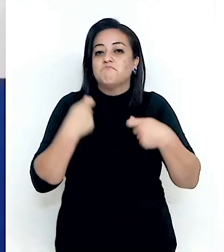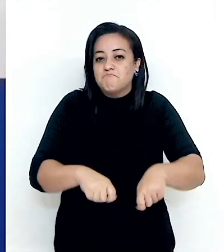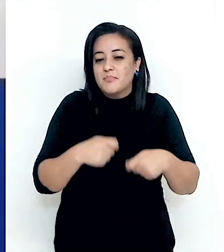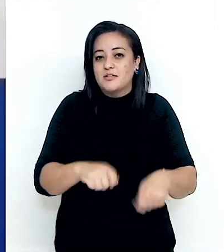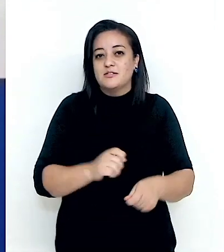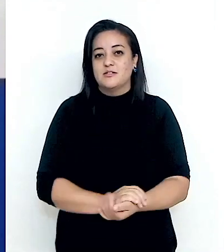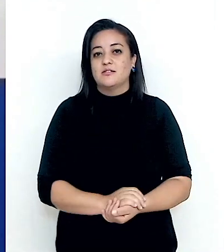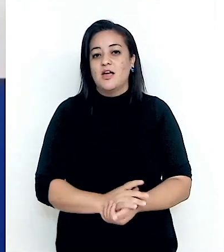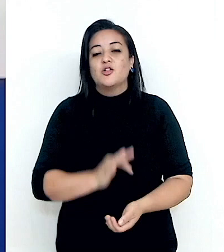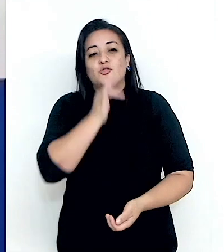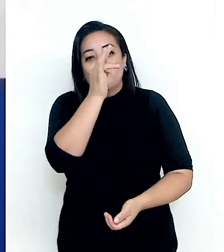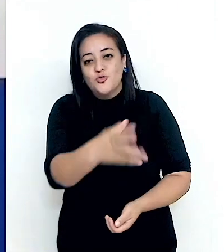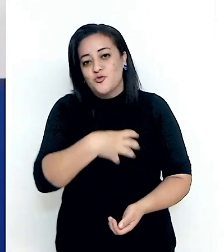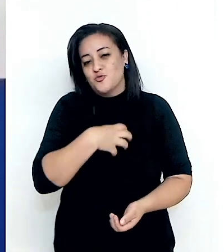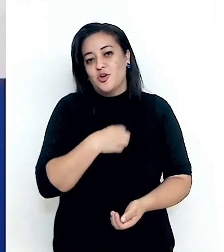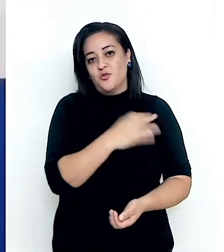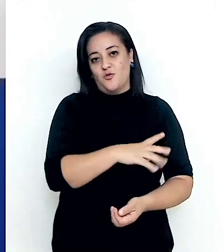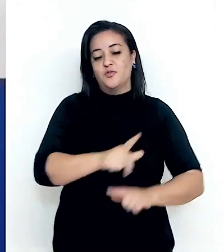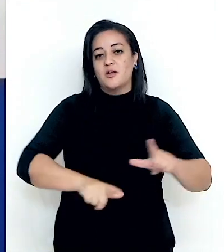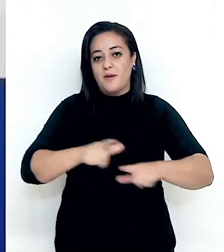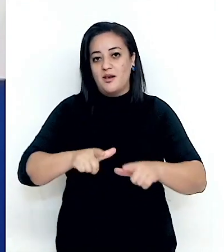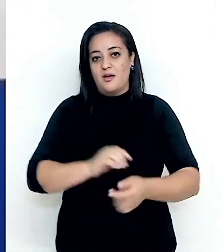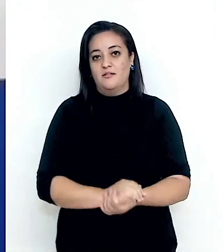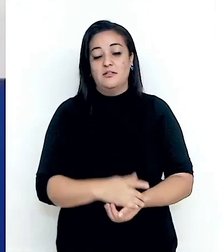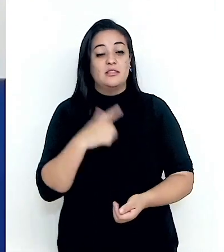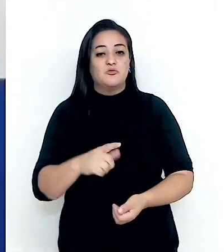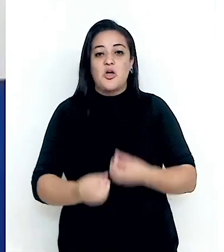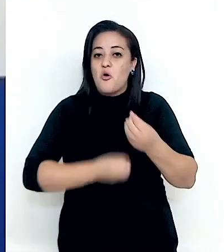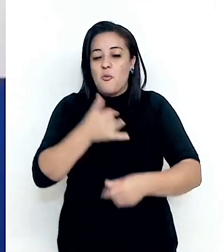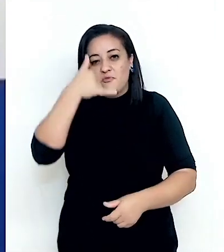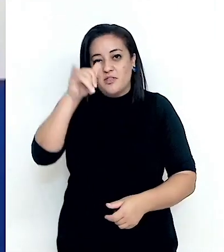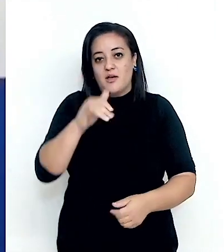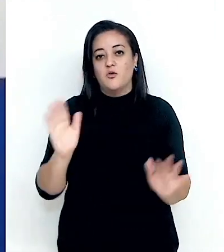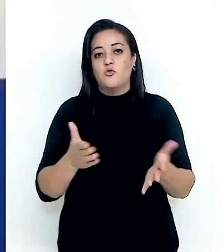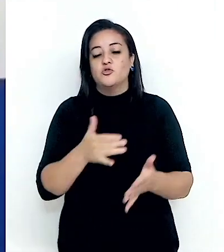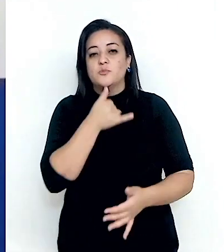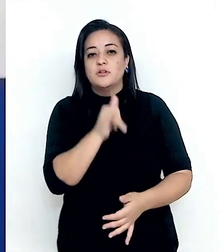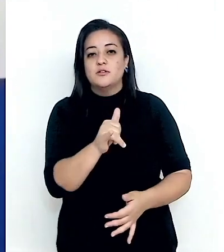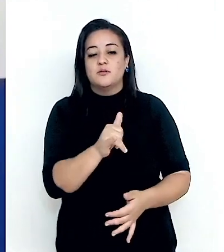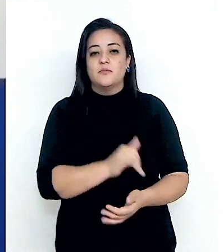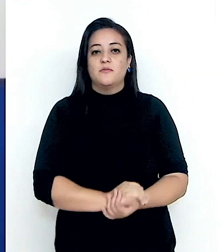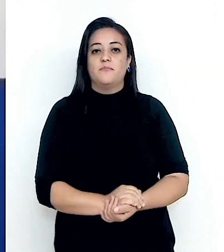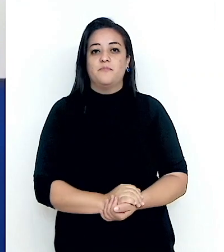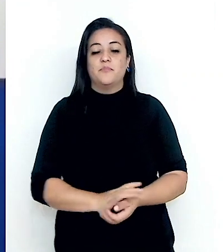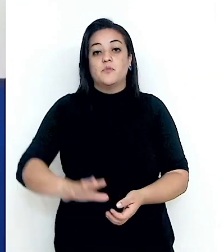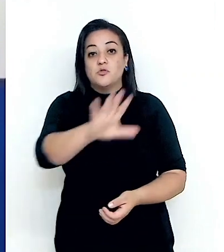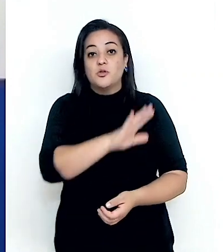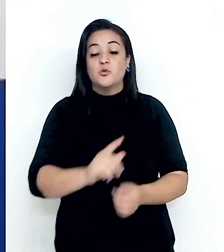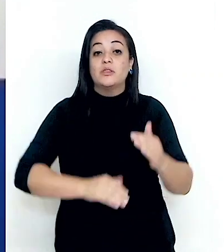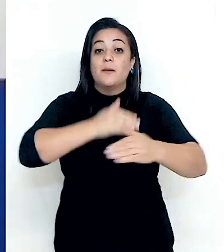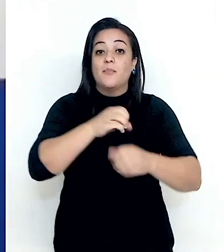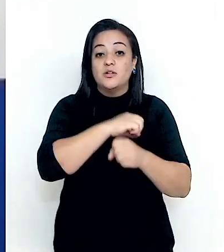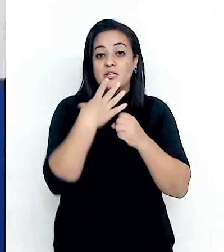necessariamente essas tendências, né? Que são inelutáveis. Hoje, por exemplo, sobretudo depois da